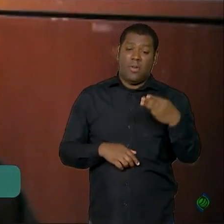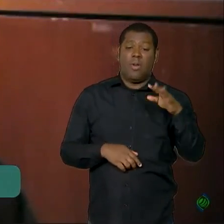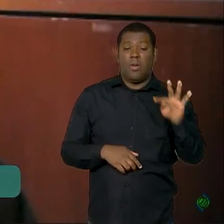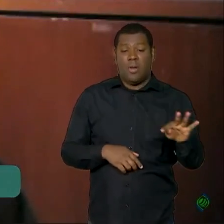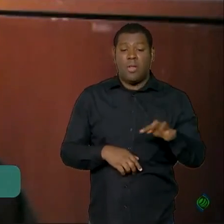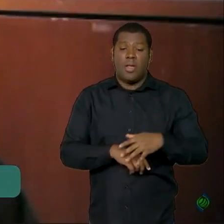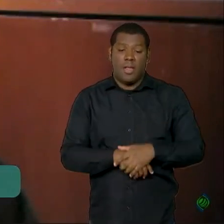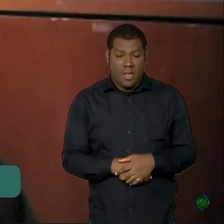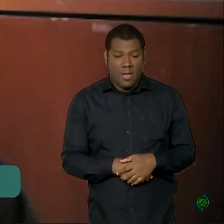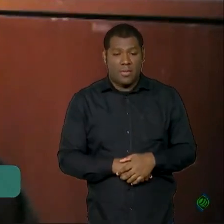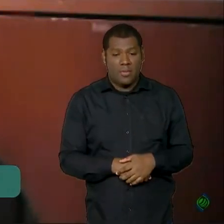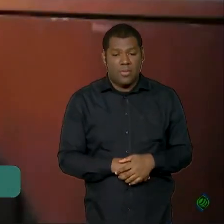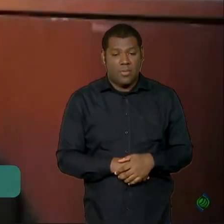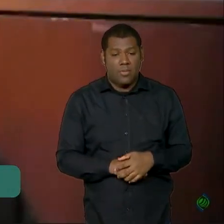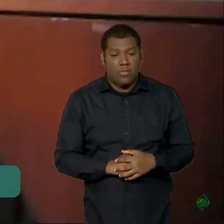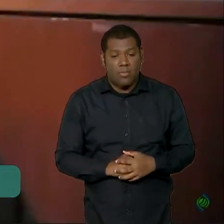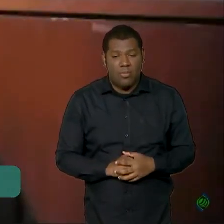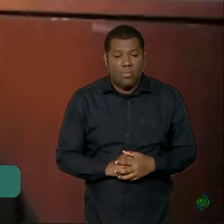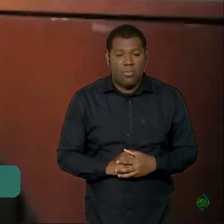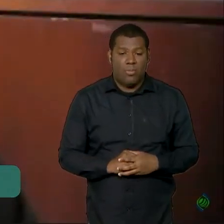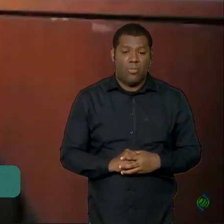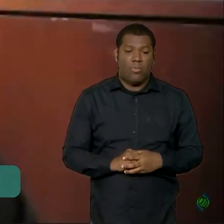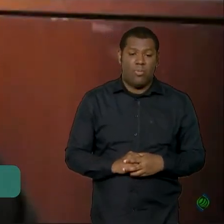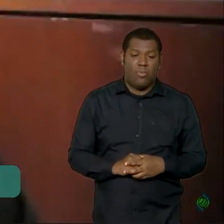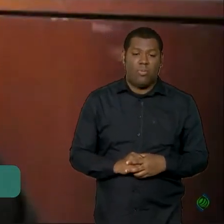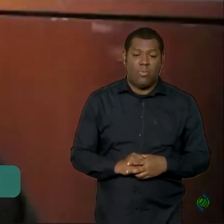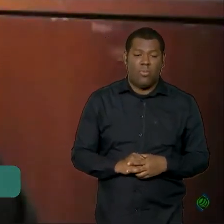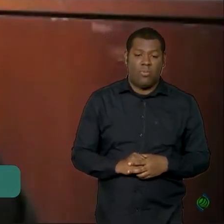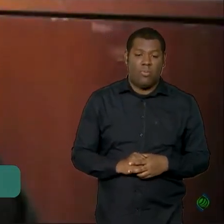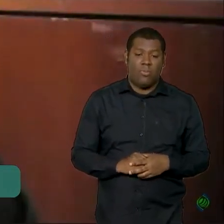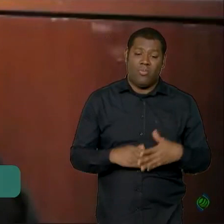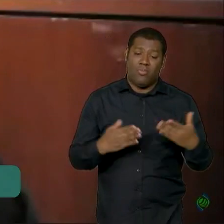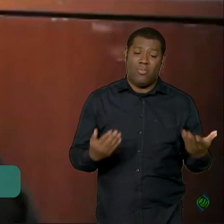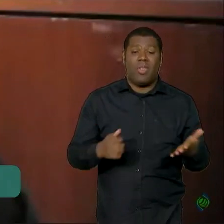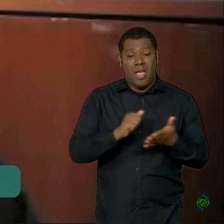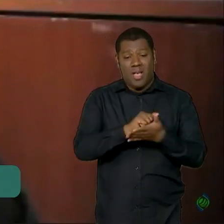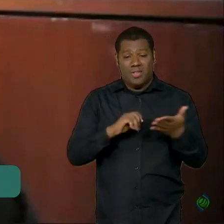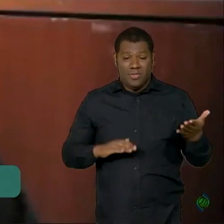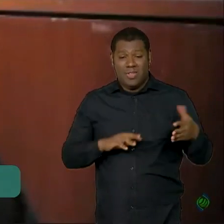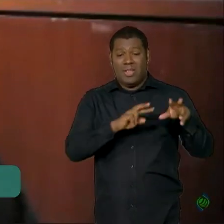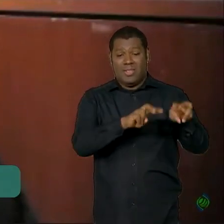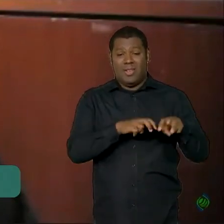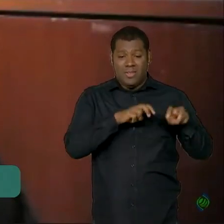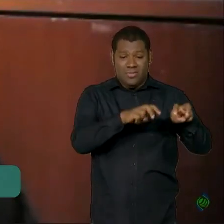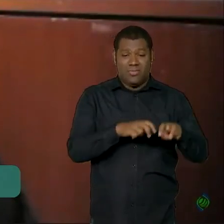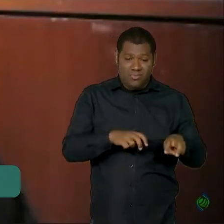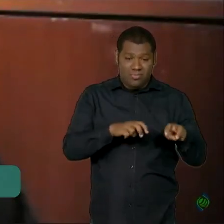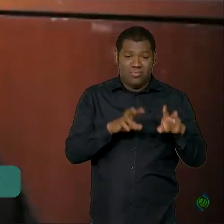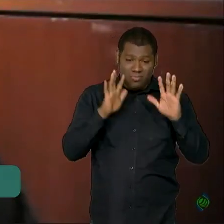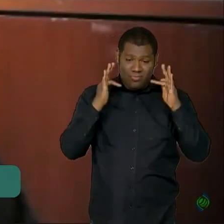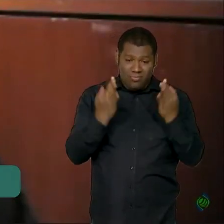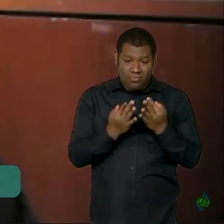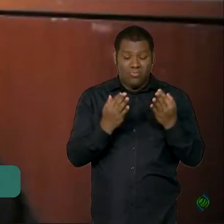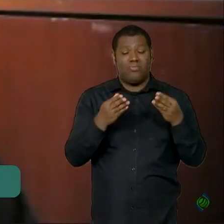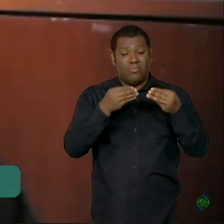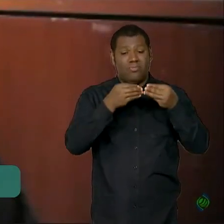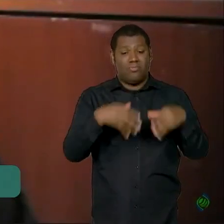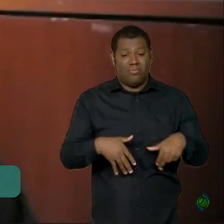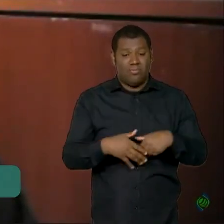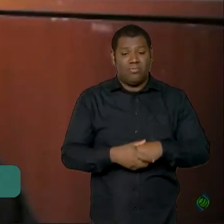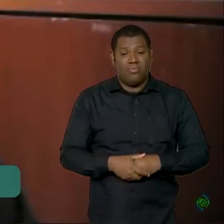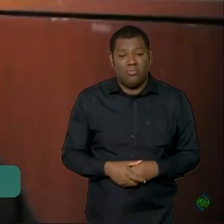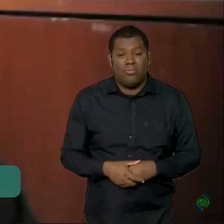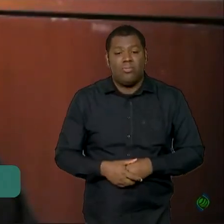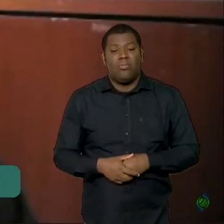soja. Contingências da atividade, nós produzimos em ambiente dependente